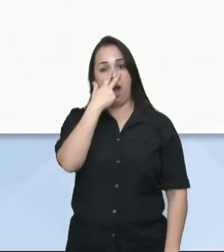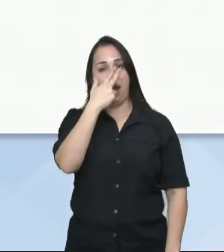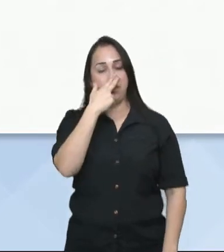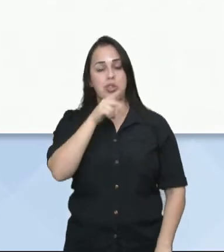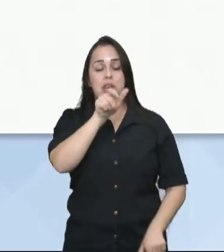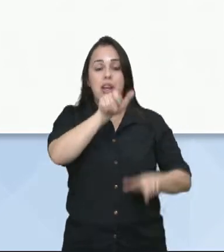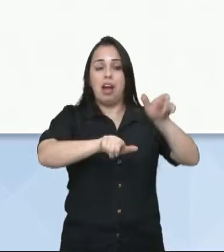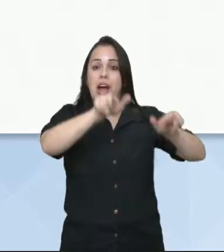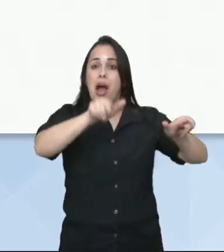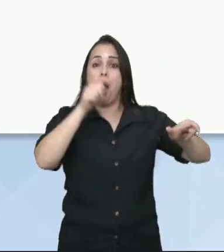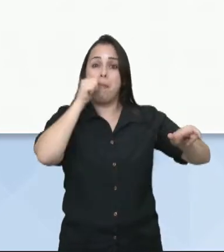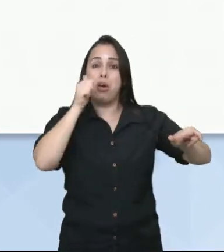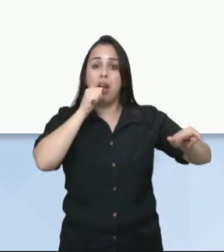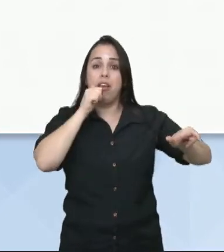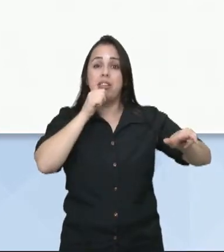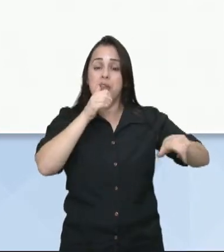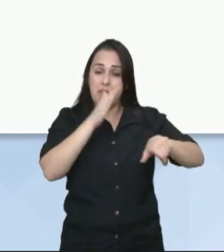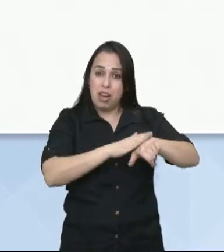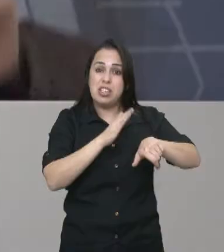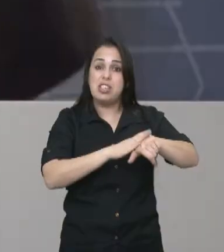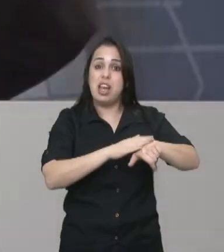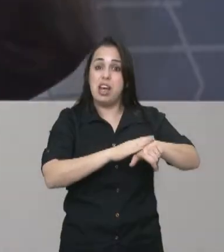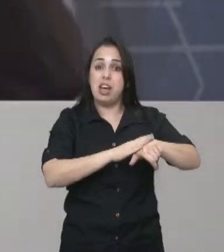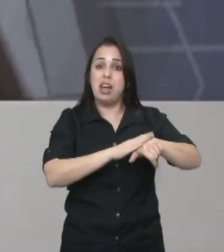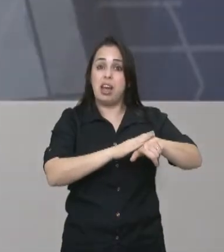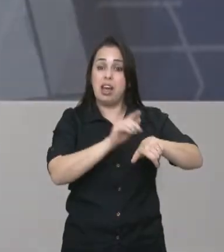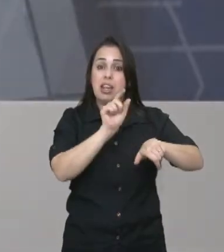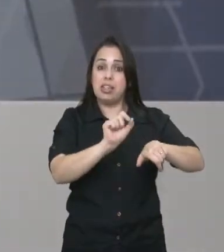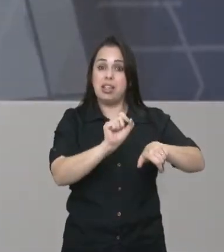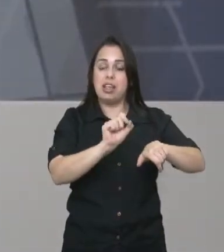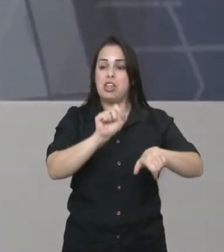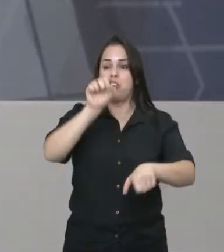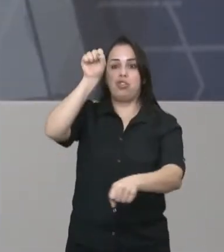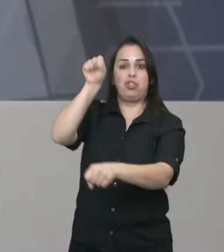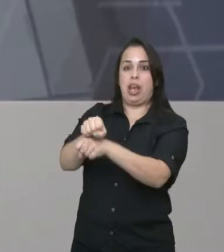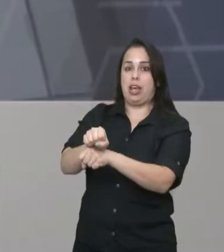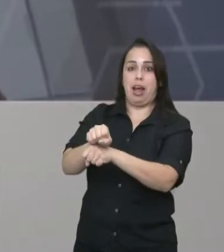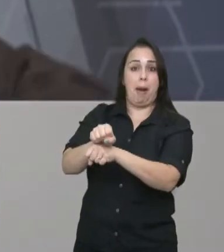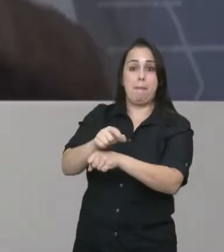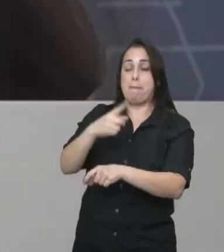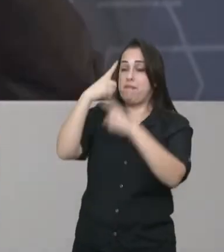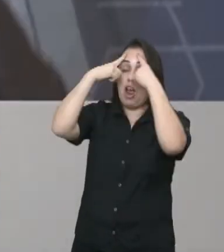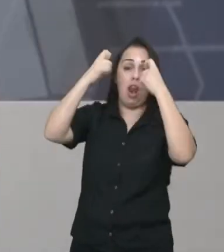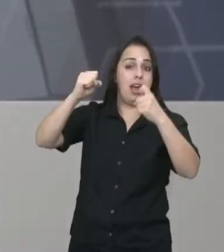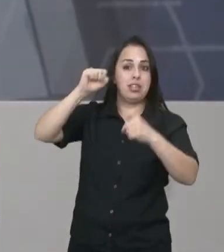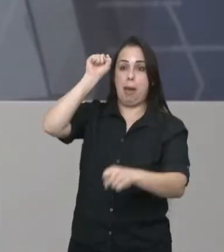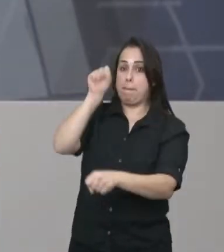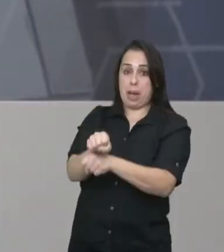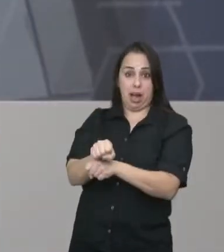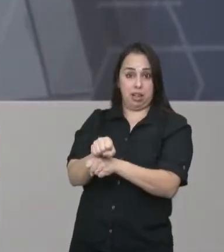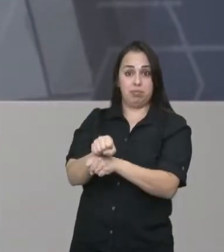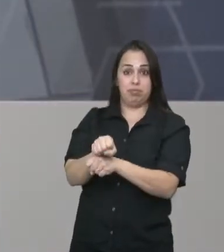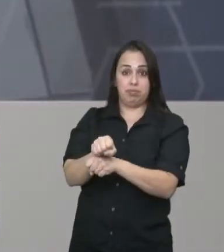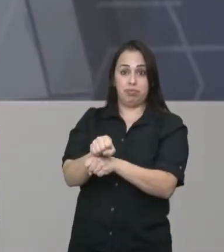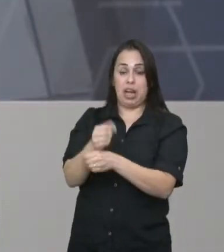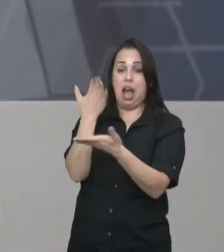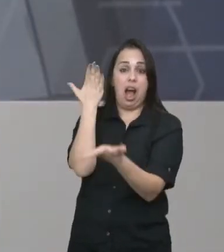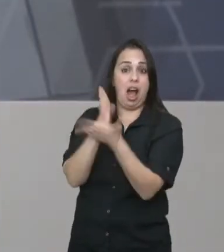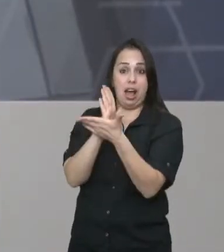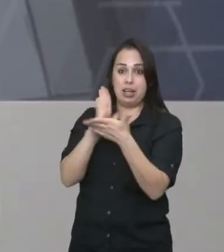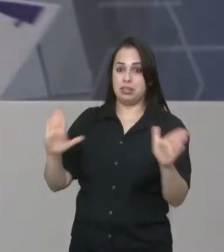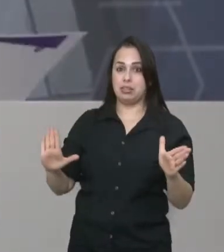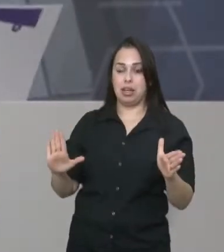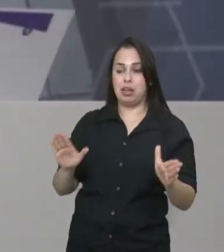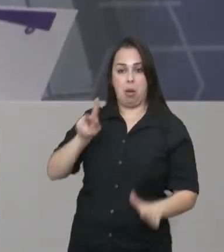que fazer o que estão fazendo nas pesquisas. Chega de violência contra a mulher. Basta de termos